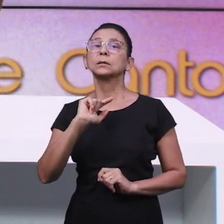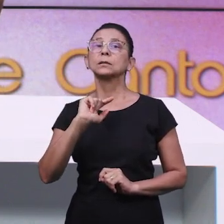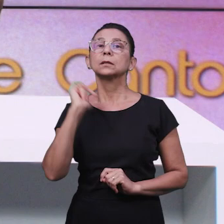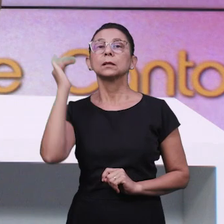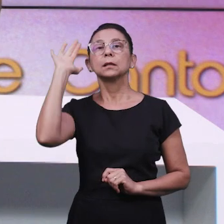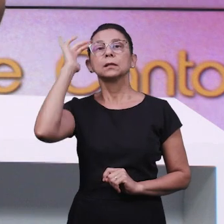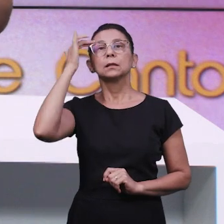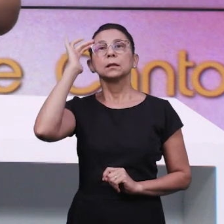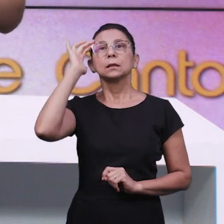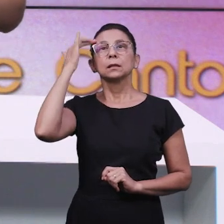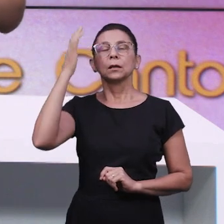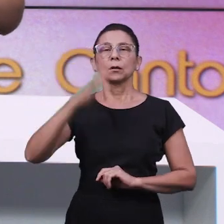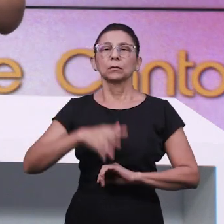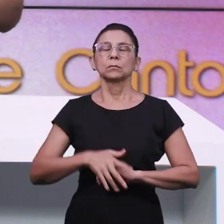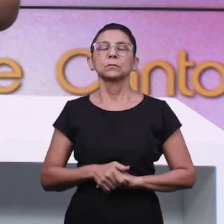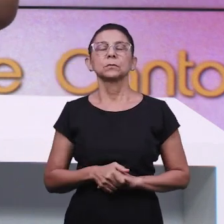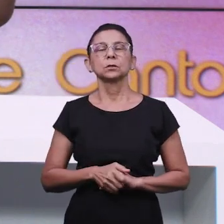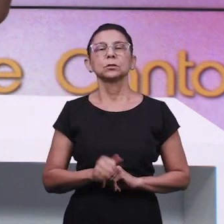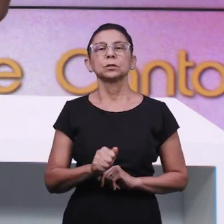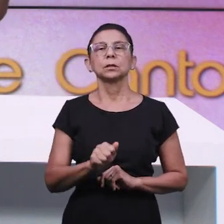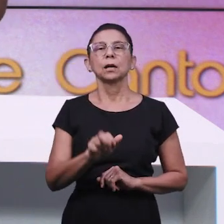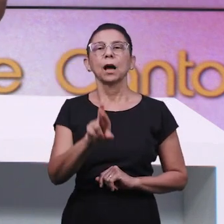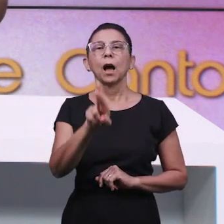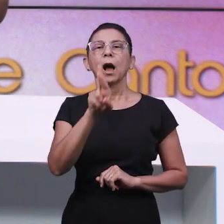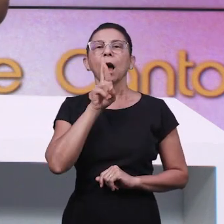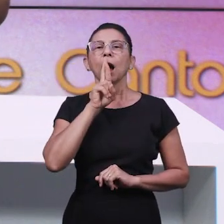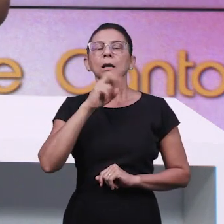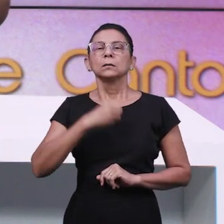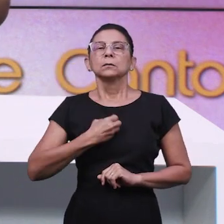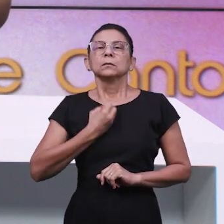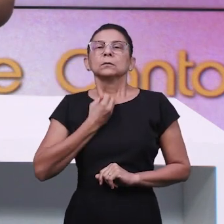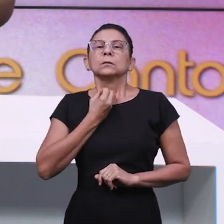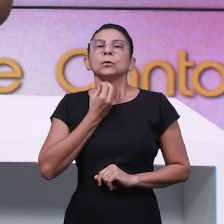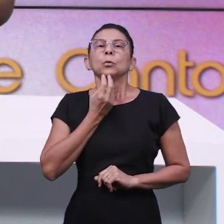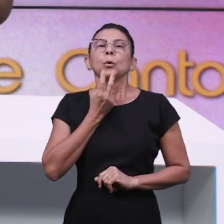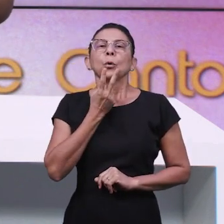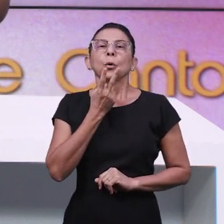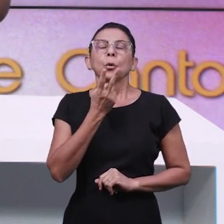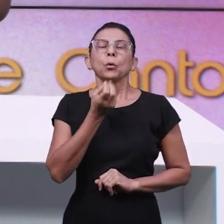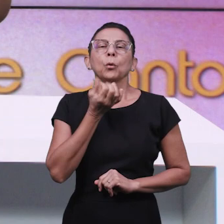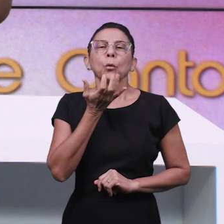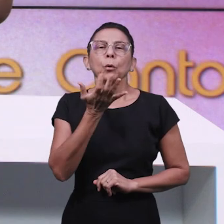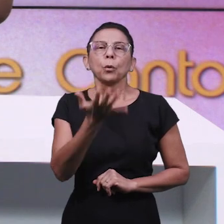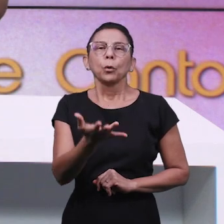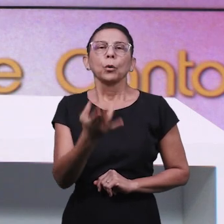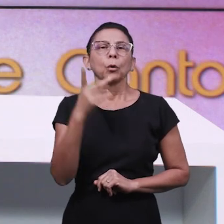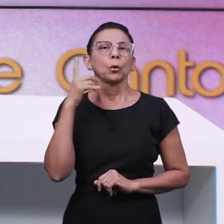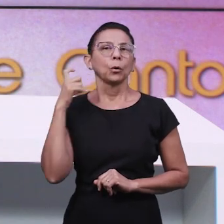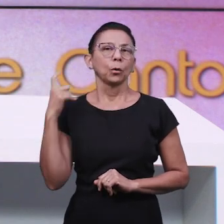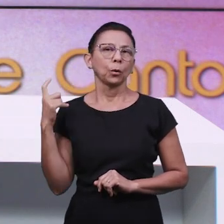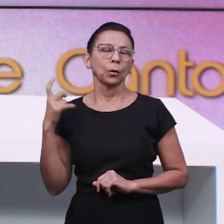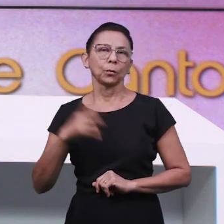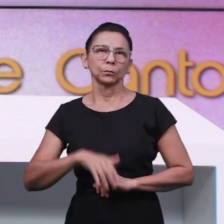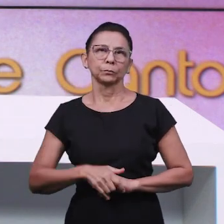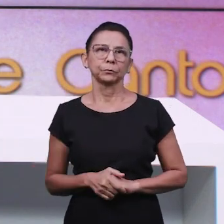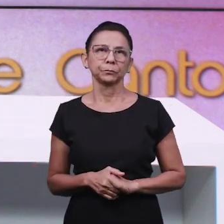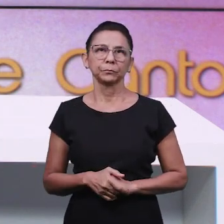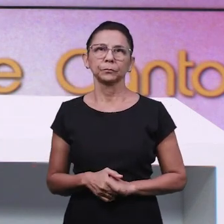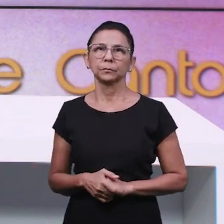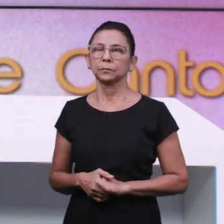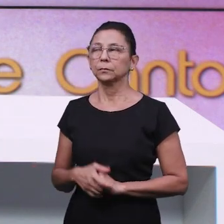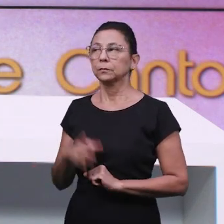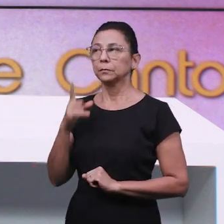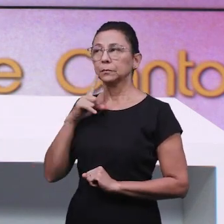o processo de expiração, o processo de produção do som, certo? E aqui